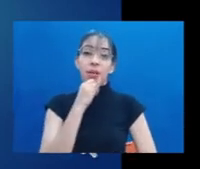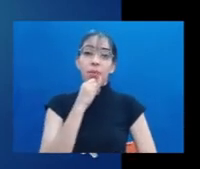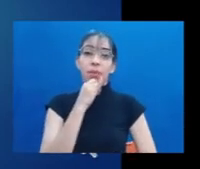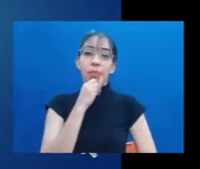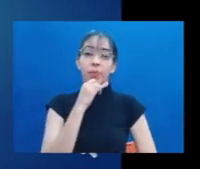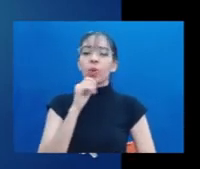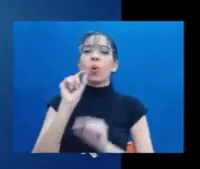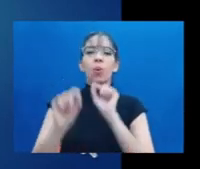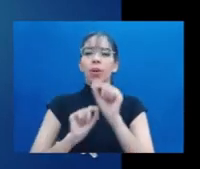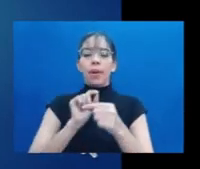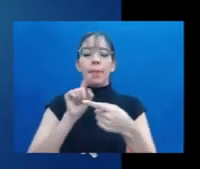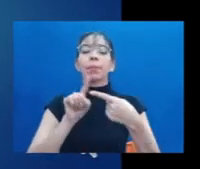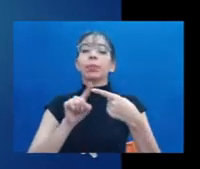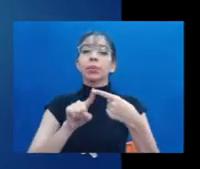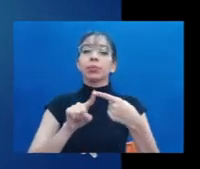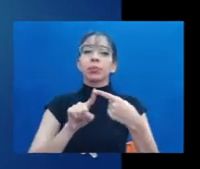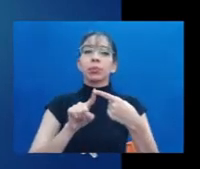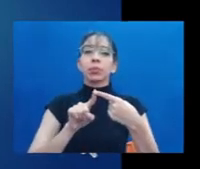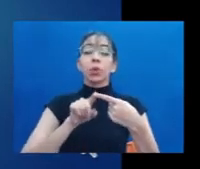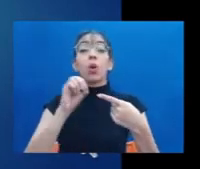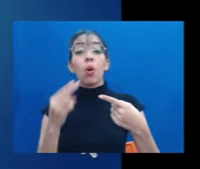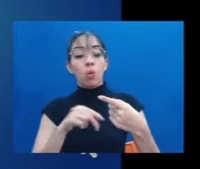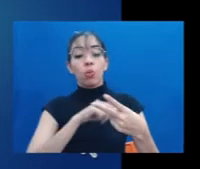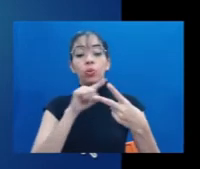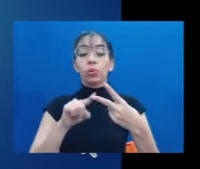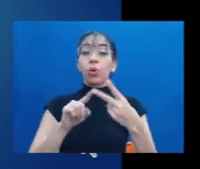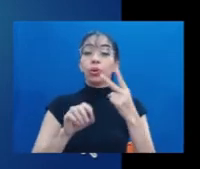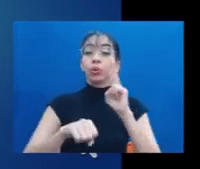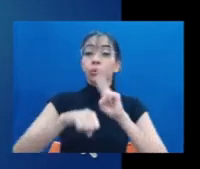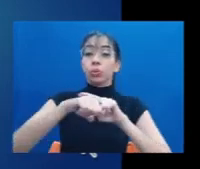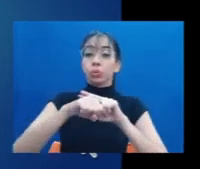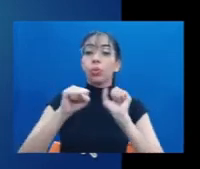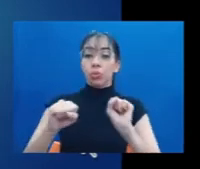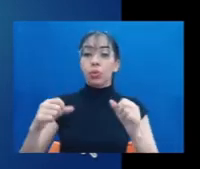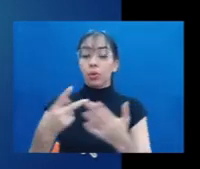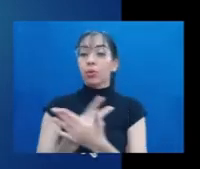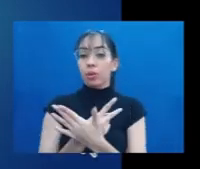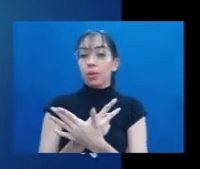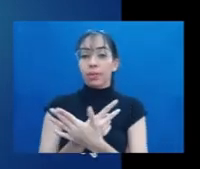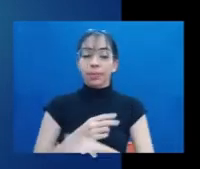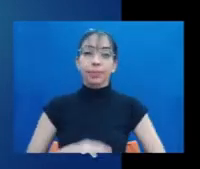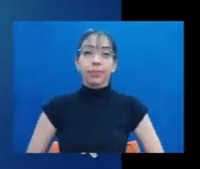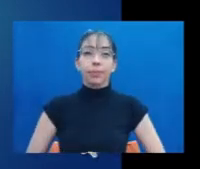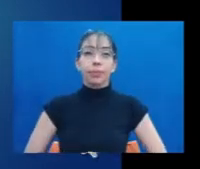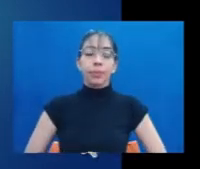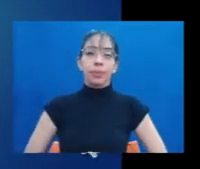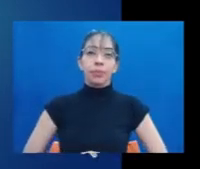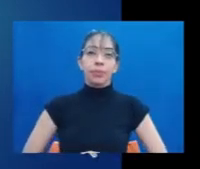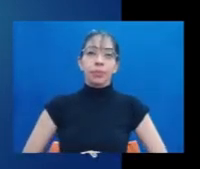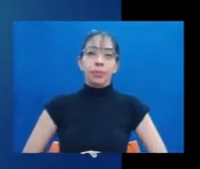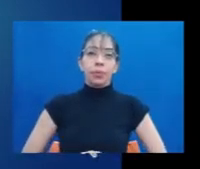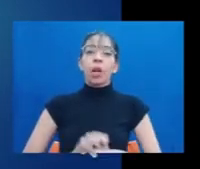num determinado local, só uma condição insegura ou só um ato inseguro. Os dois, né, podem estar presentes e vir a resultar aí